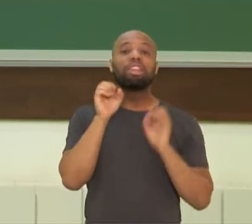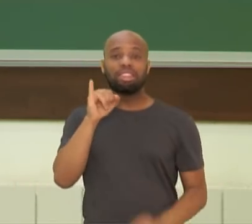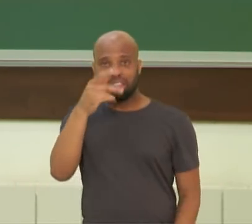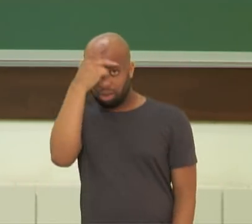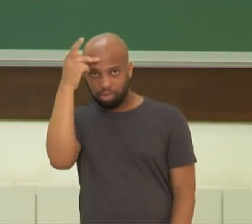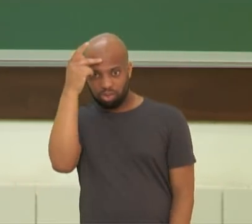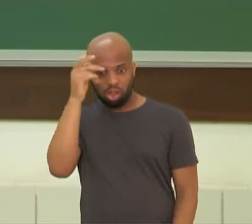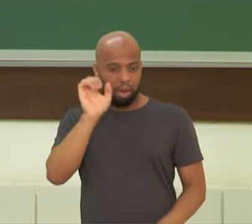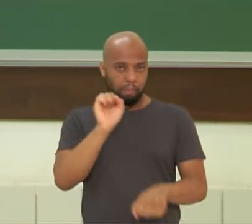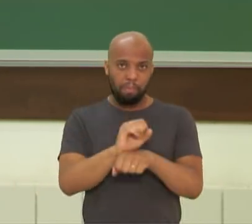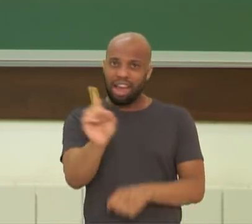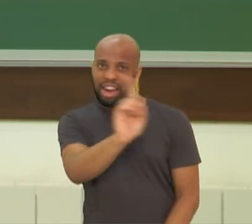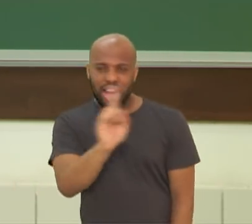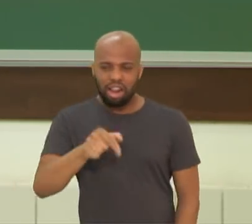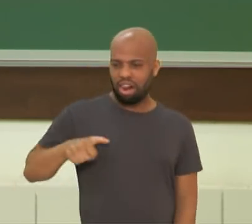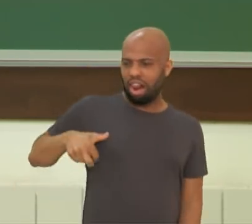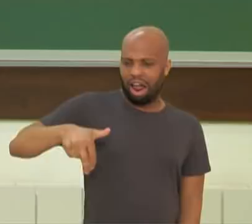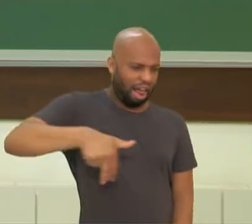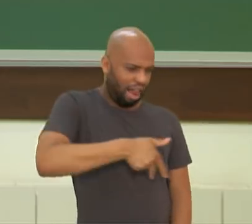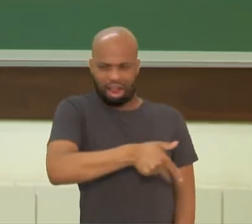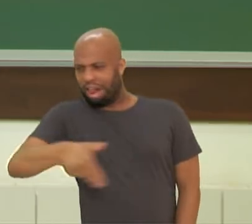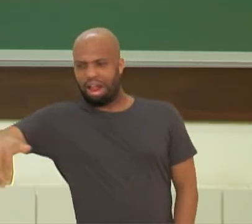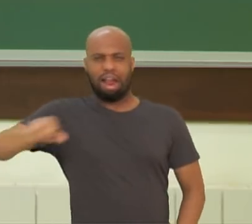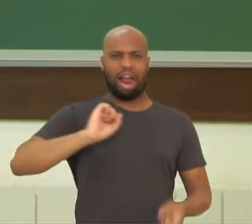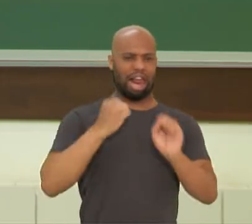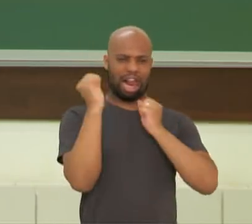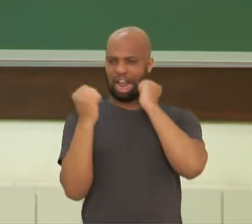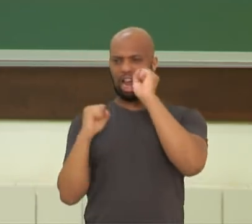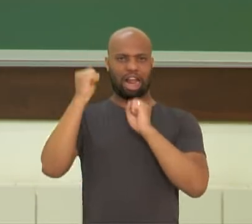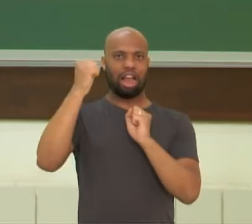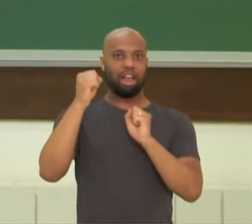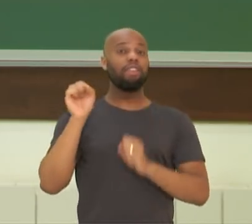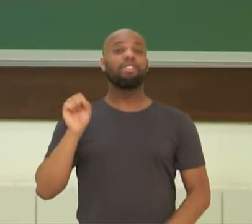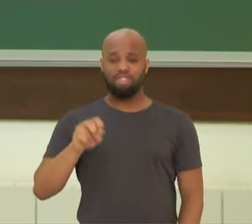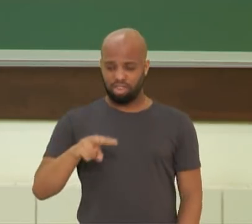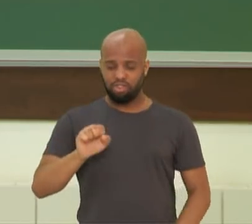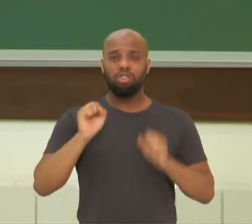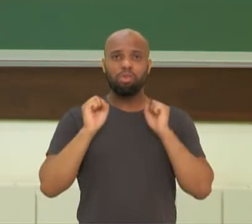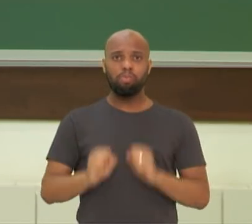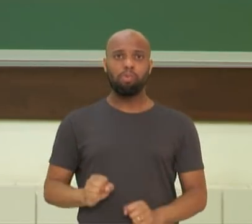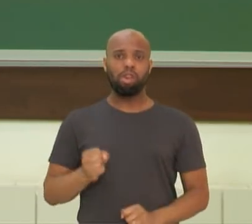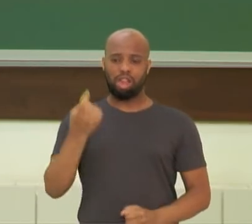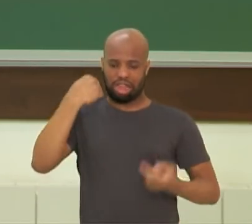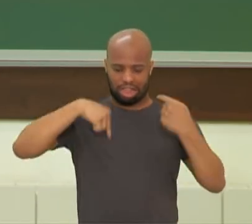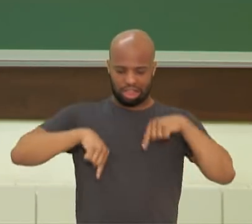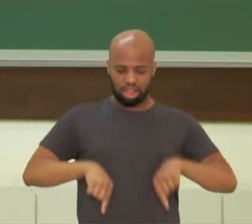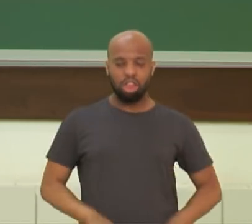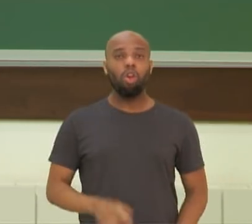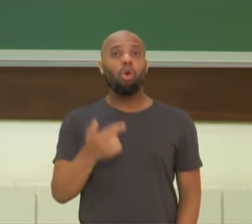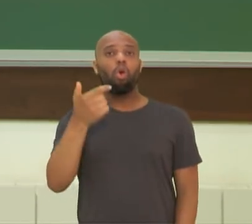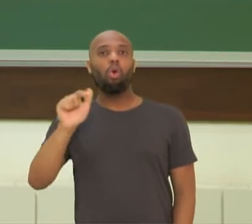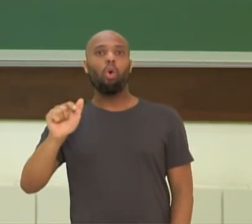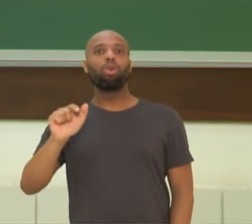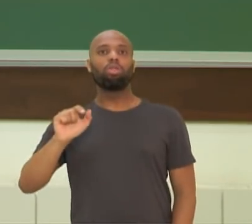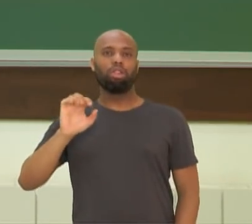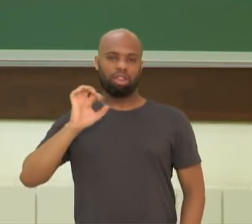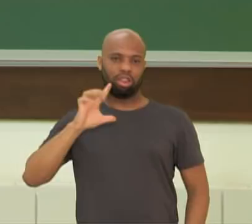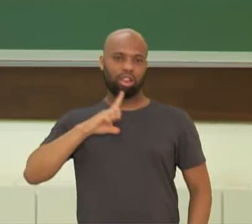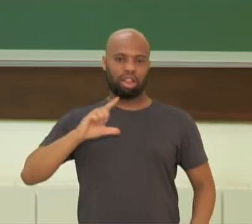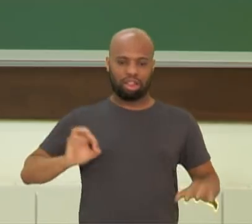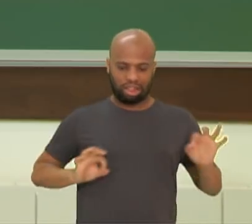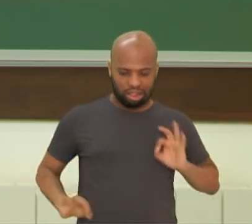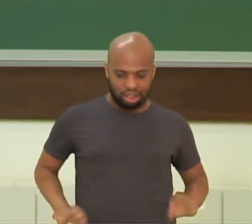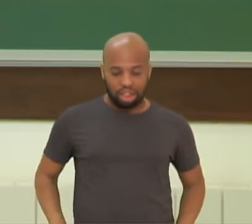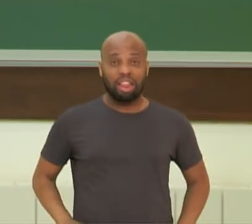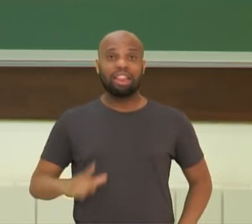não sossegar, ficar andando para lá e para cá, né, o vírus pode acabar descendo para outras glândulas, que nos